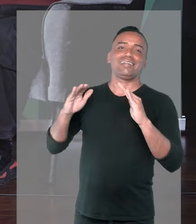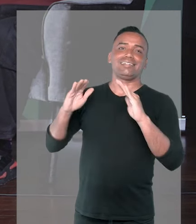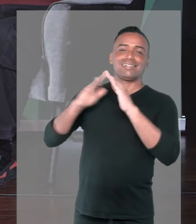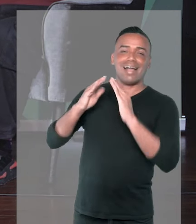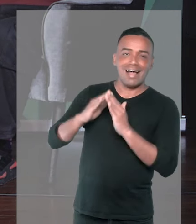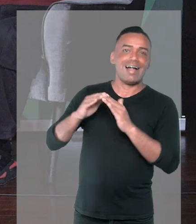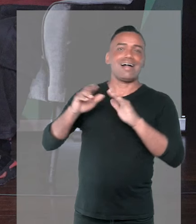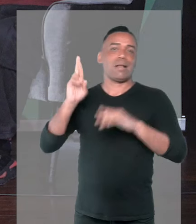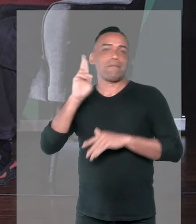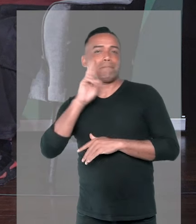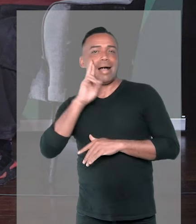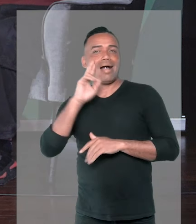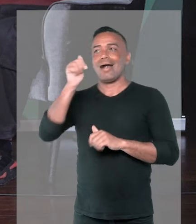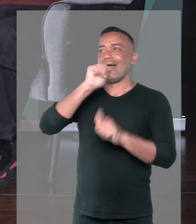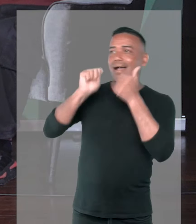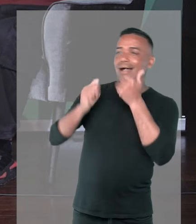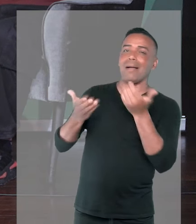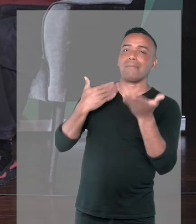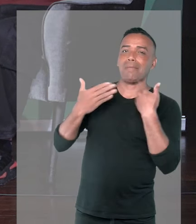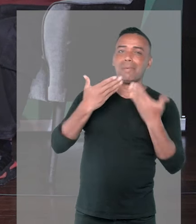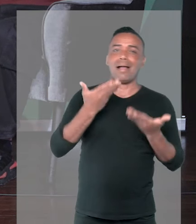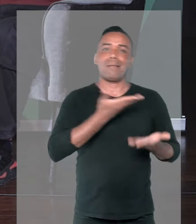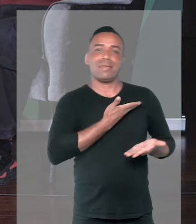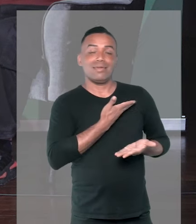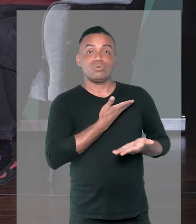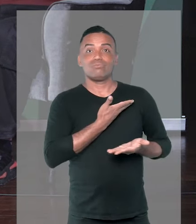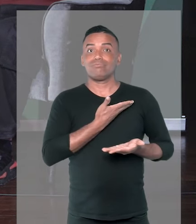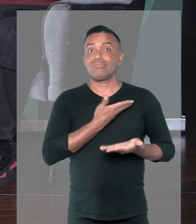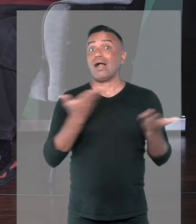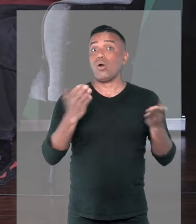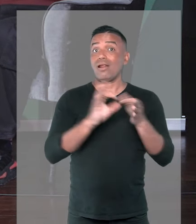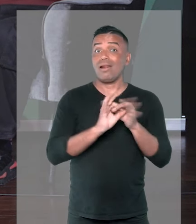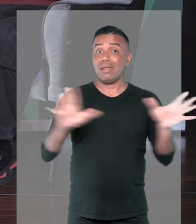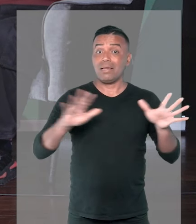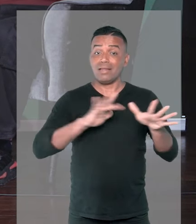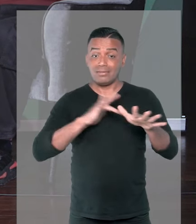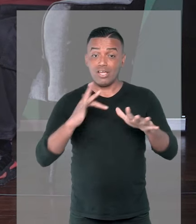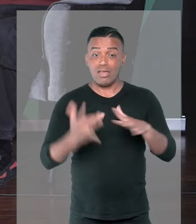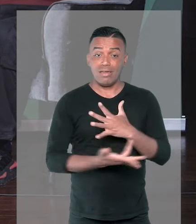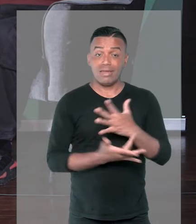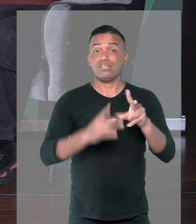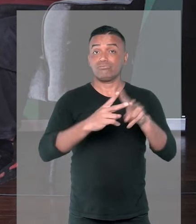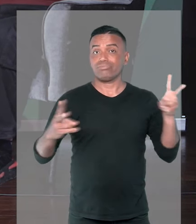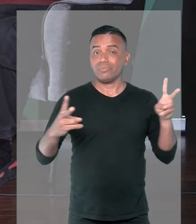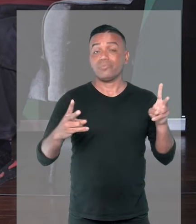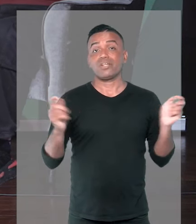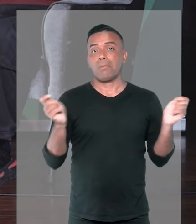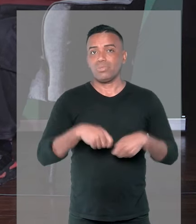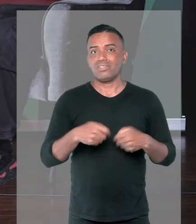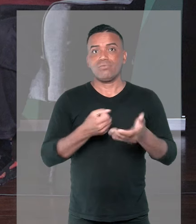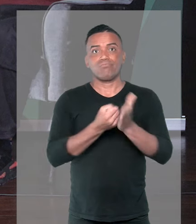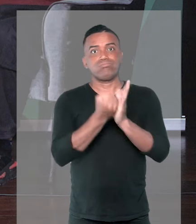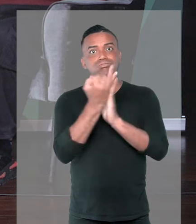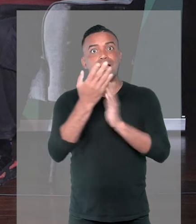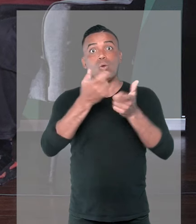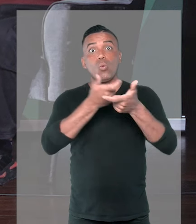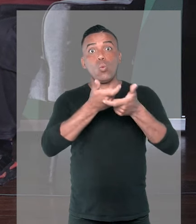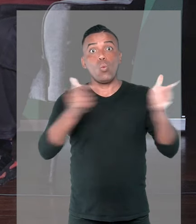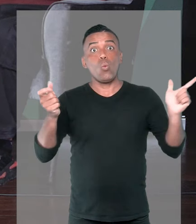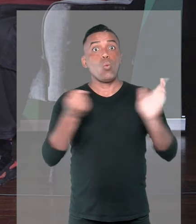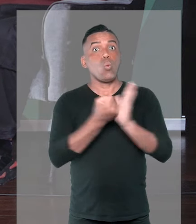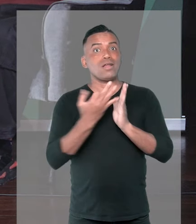muito mais antigas tá certo o que acontece com a liberdade em rede para começar você você tem o potencial de ter muito mais